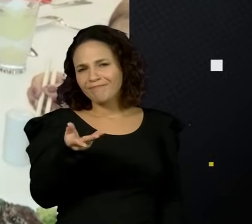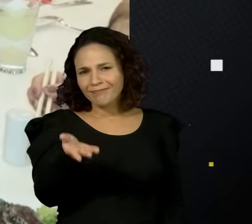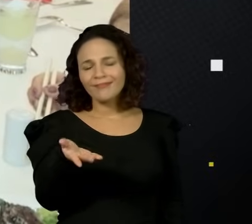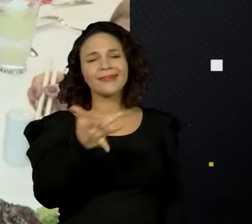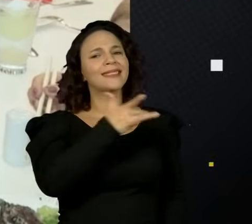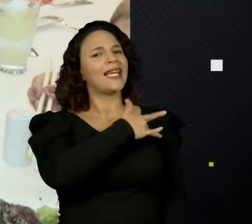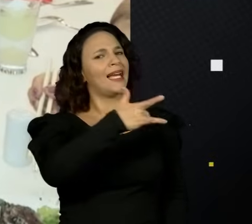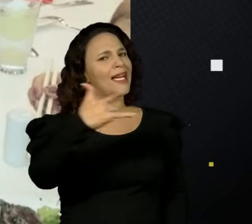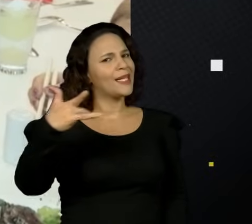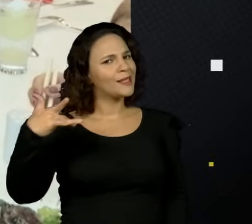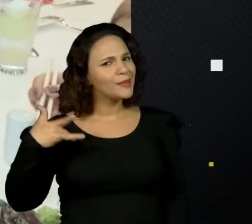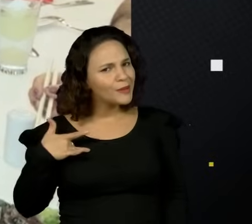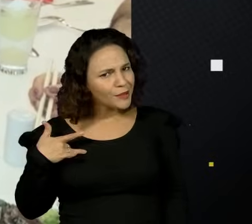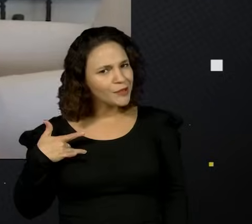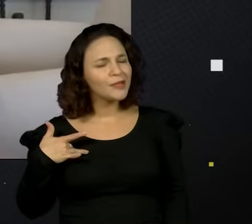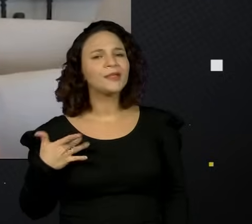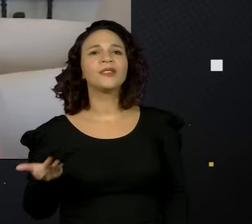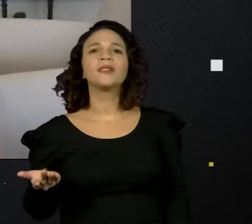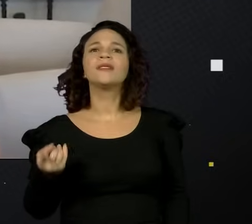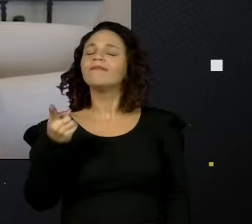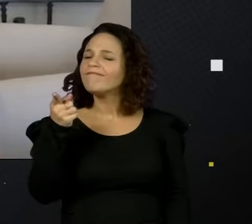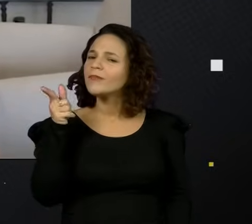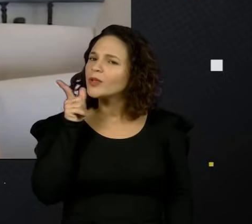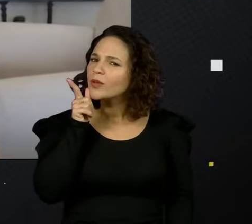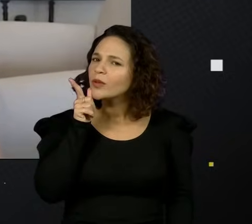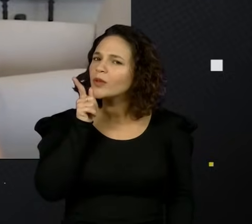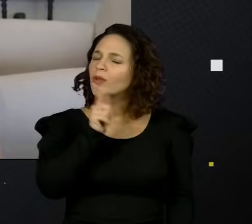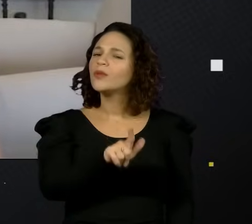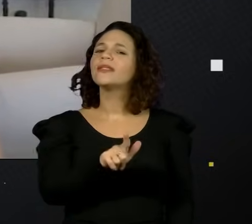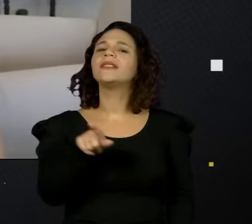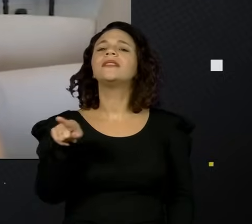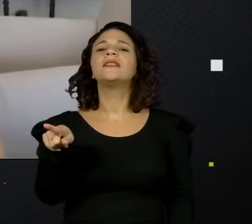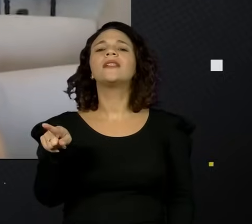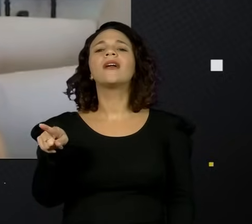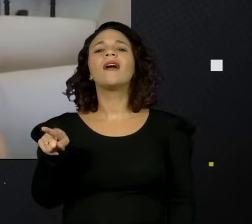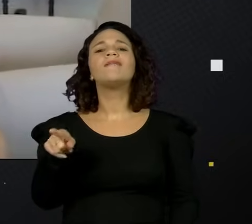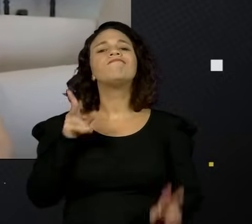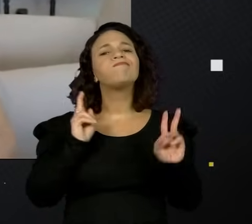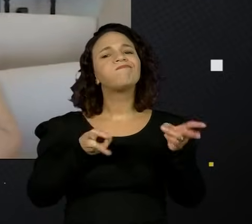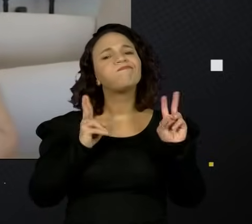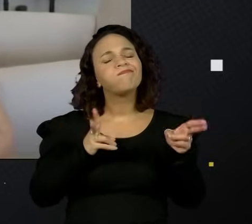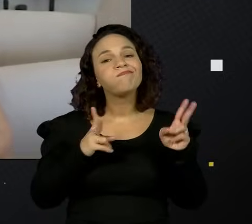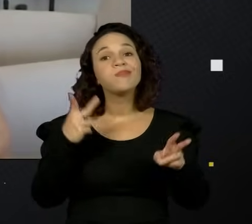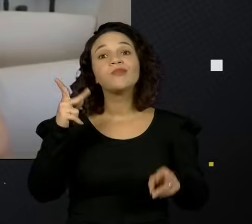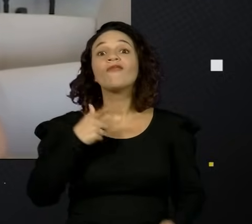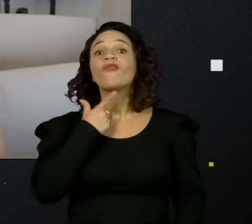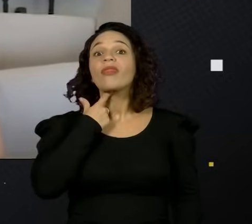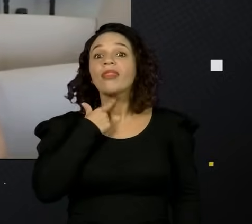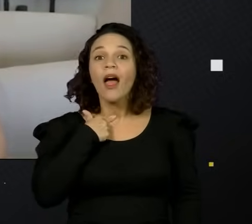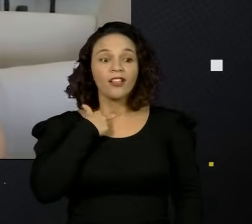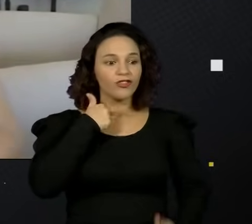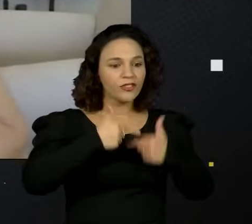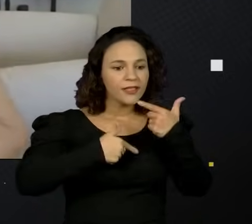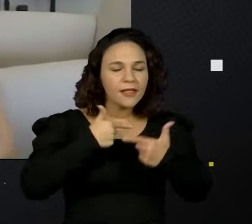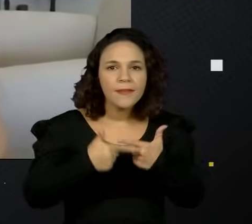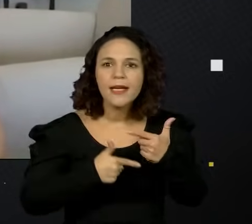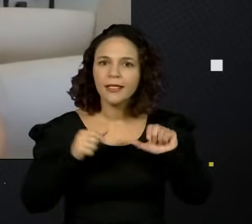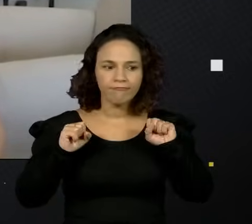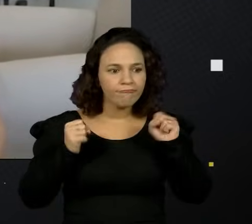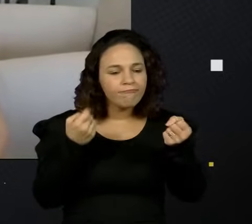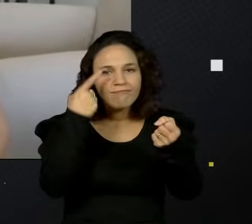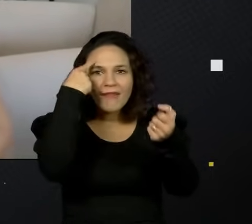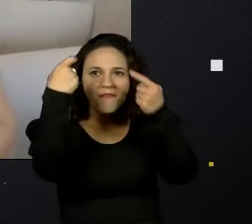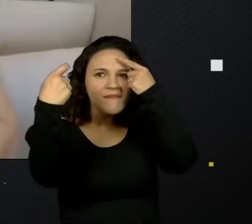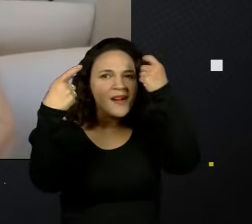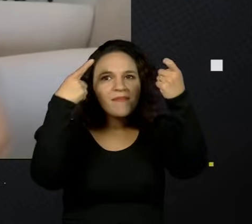muita saúde, que você não perca essa sua vontade de trabalhar, de